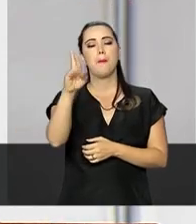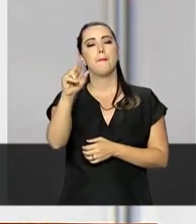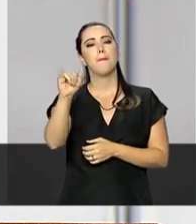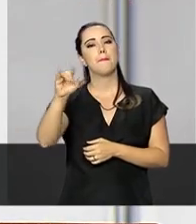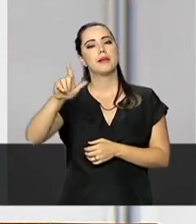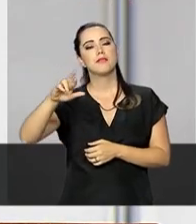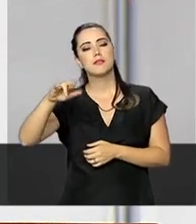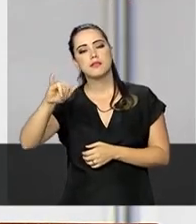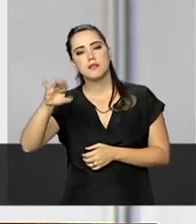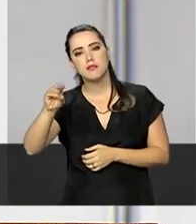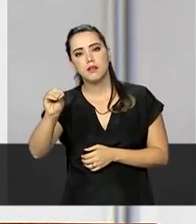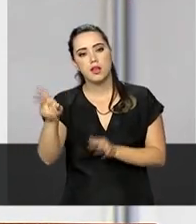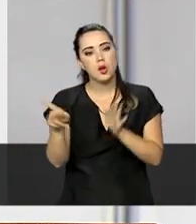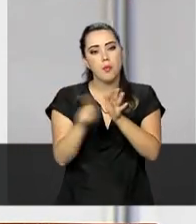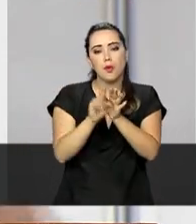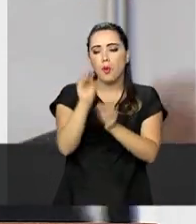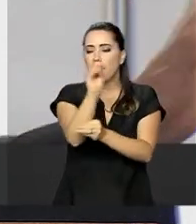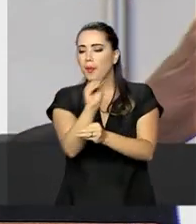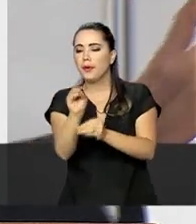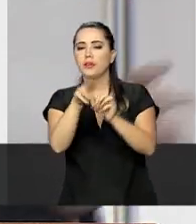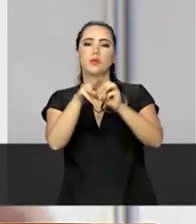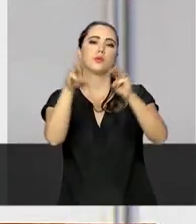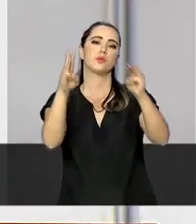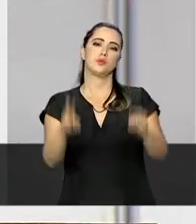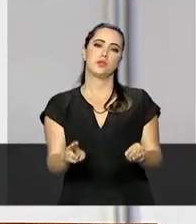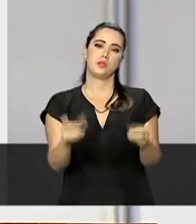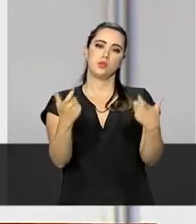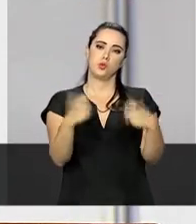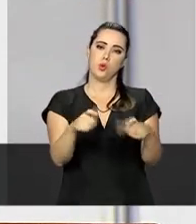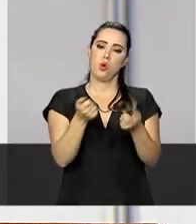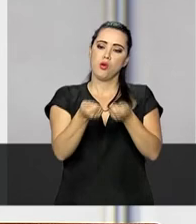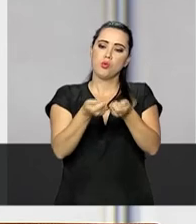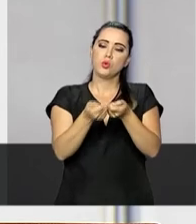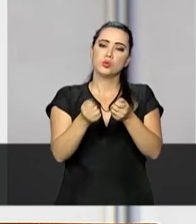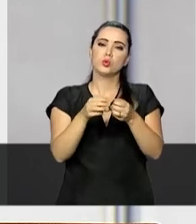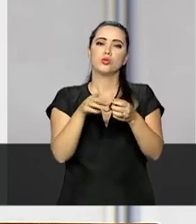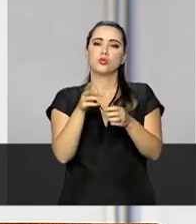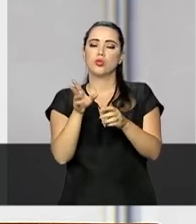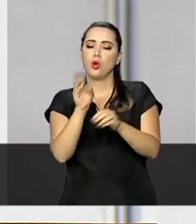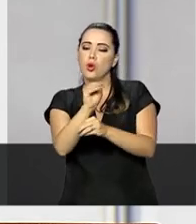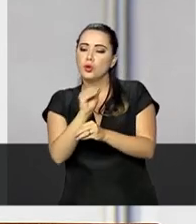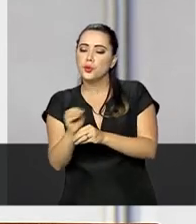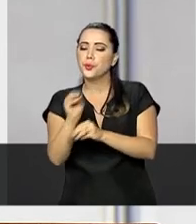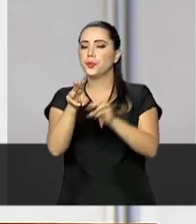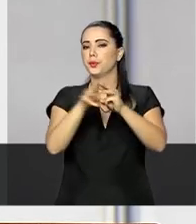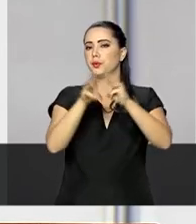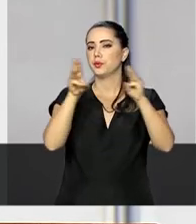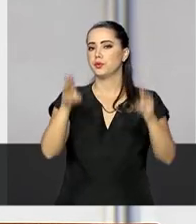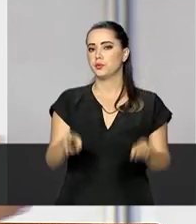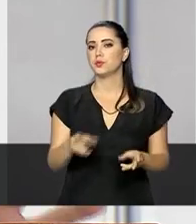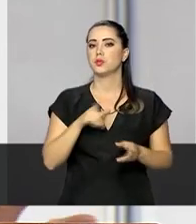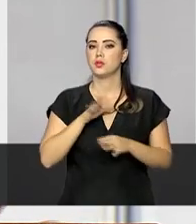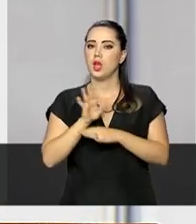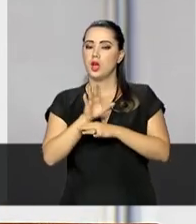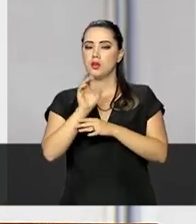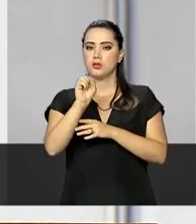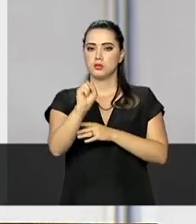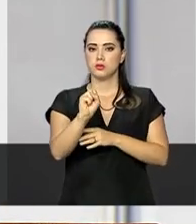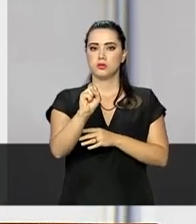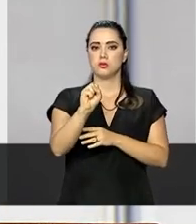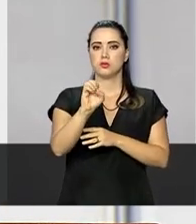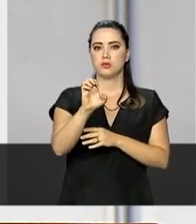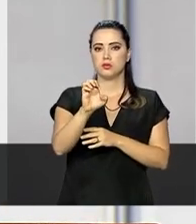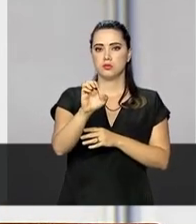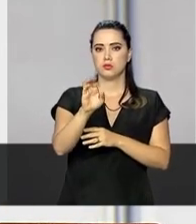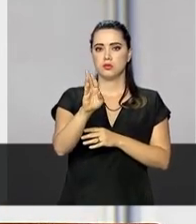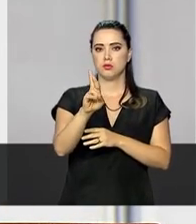ter uma colaboração como dias tio sérgio de um percentual do sebrae que vem para